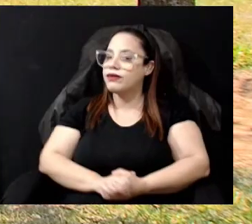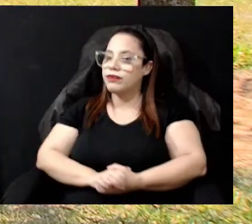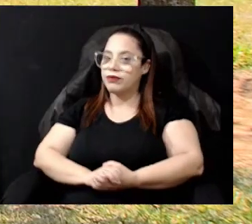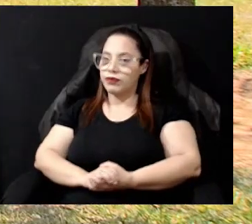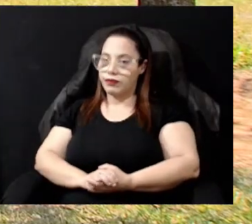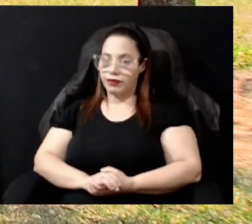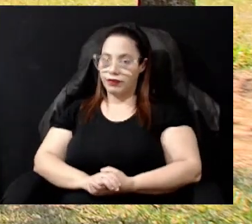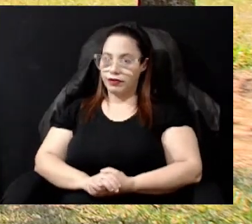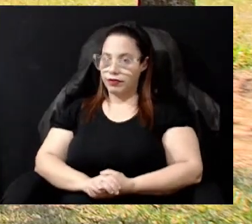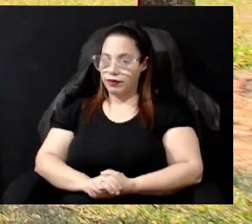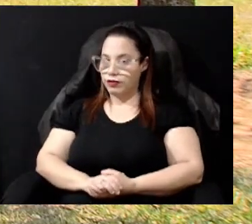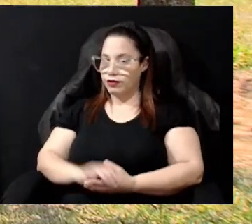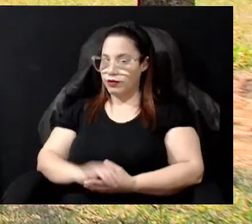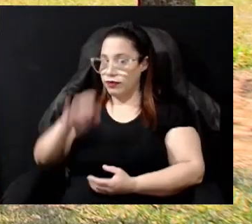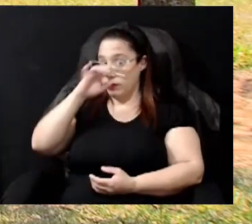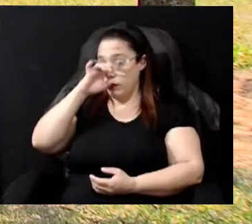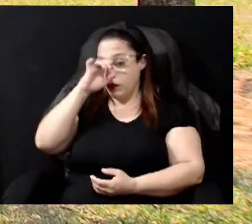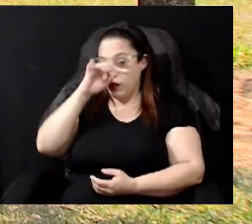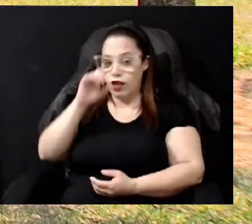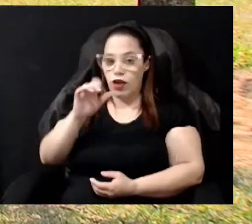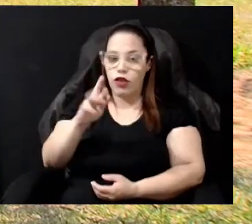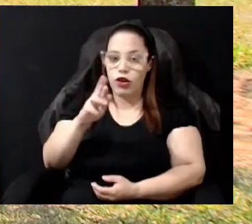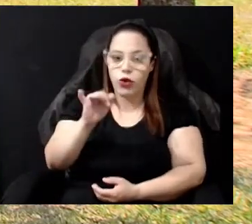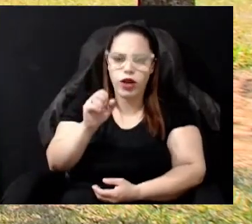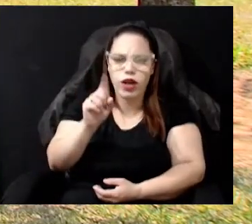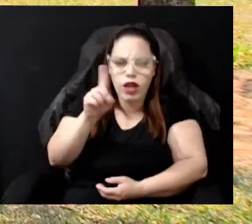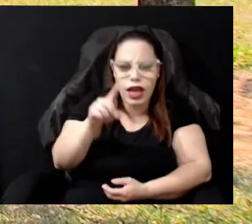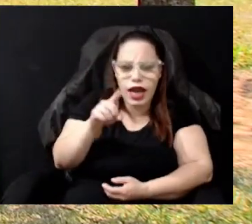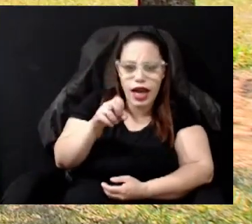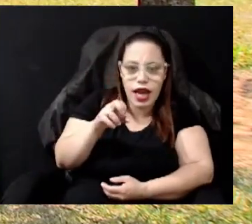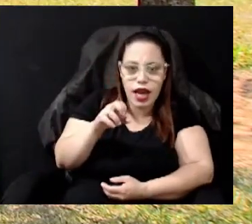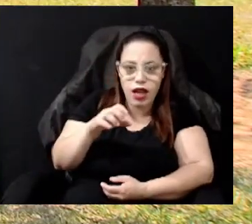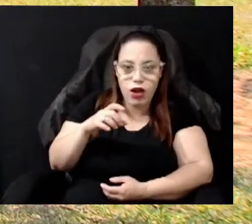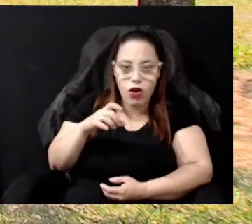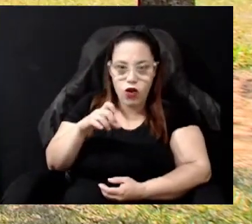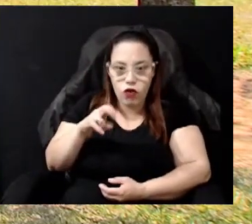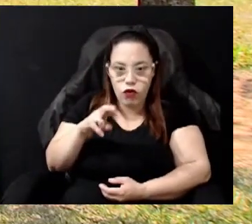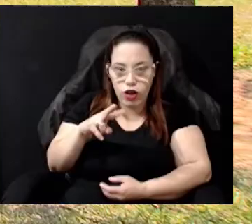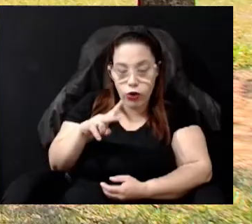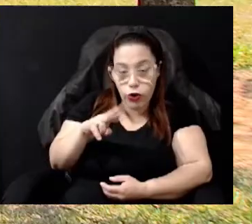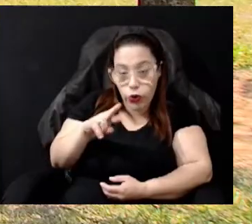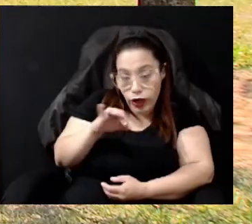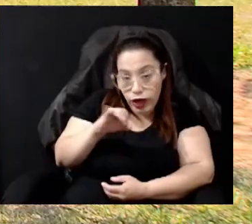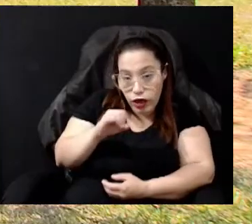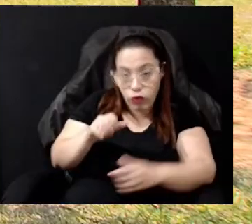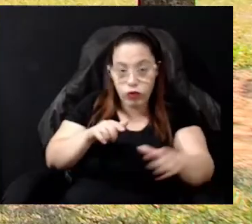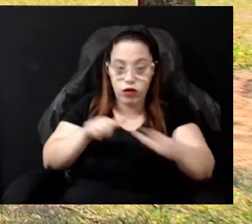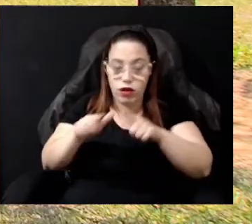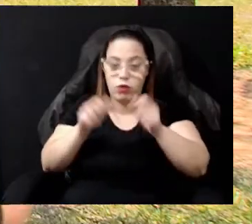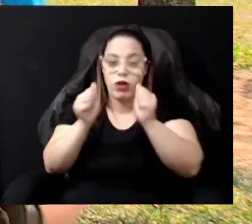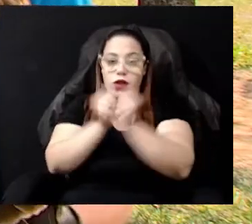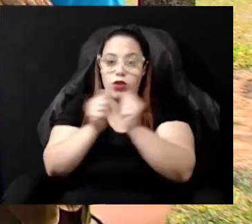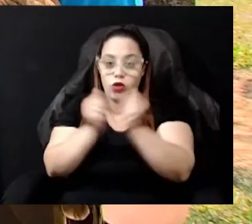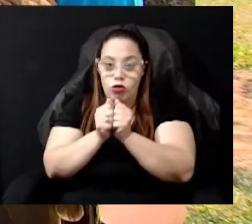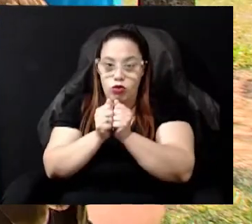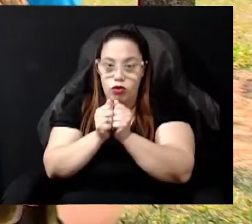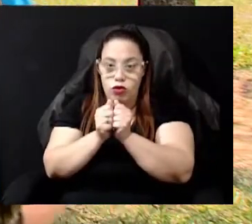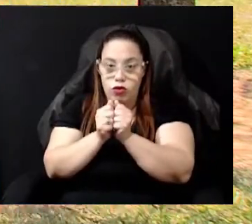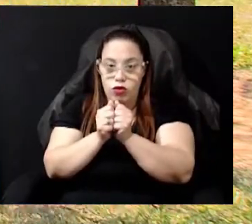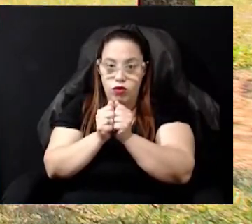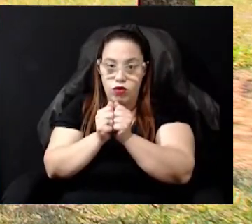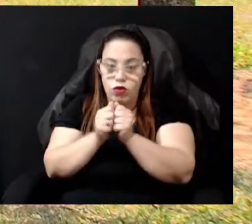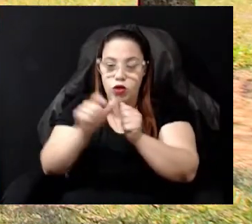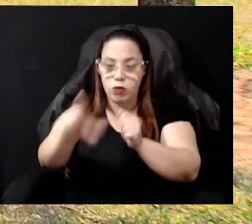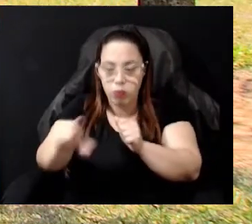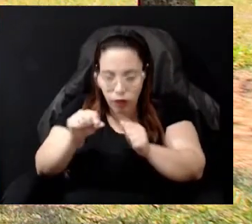A falcoaria em si é a caça entre o falcoeiro e a ave trabalhando juntos para conseguir fazer a predação de um animal. Como que é esse